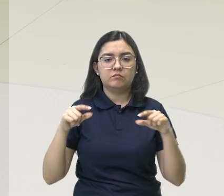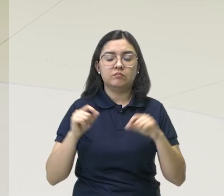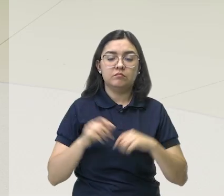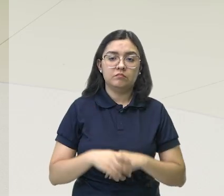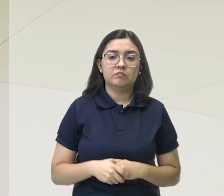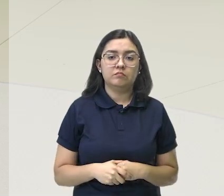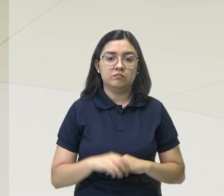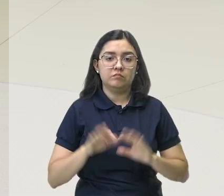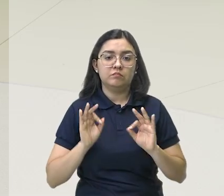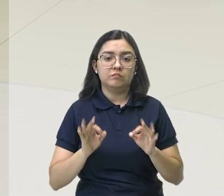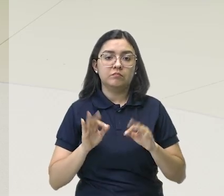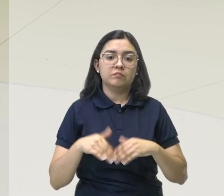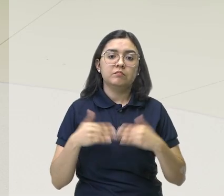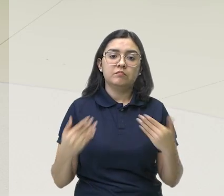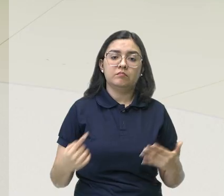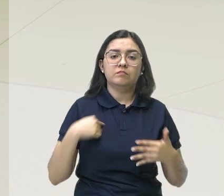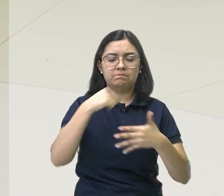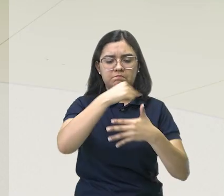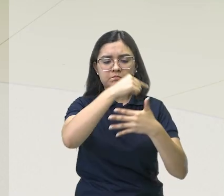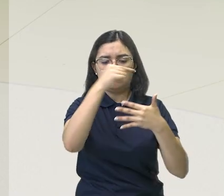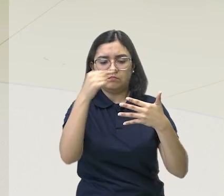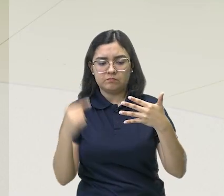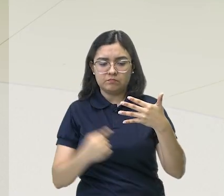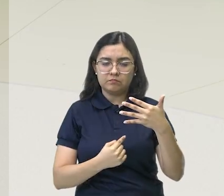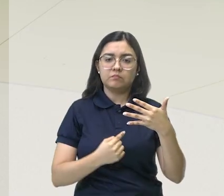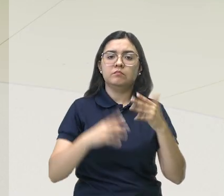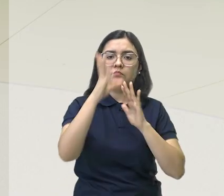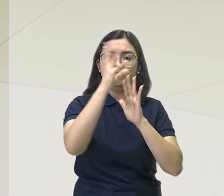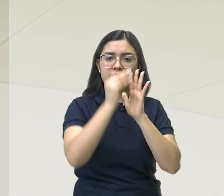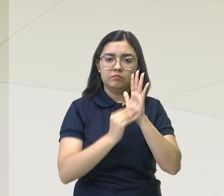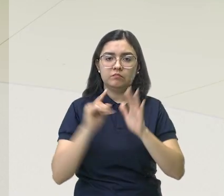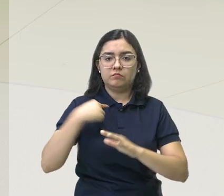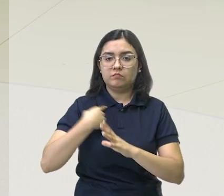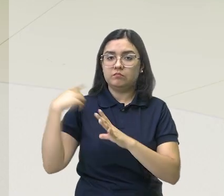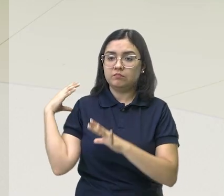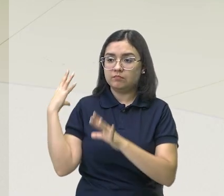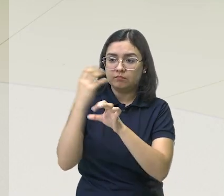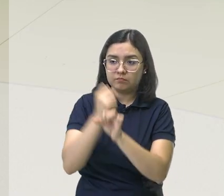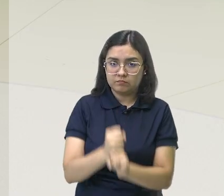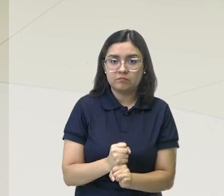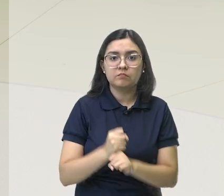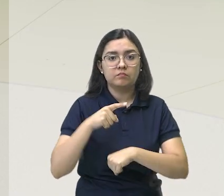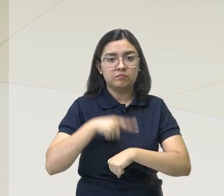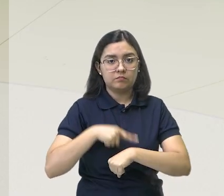externas. Então, esses foram os pontos que nós trouxemos aí para revisar